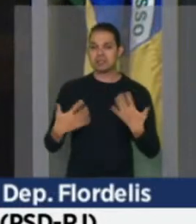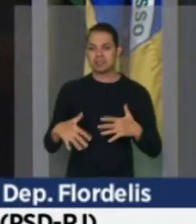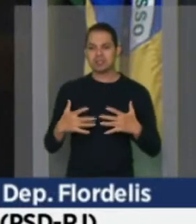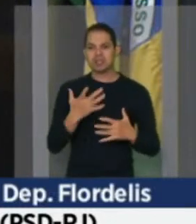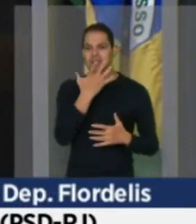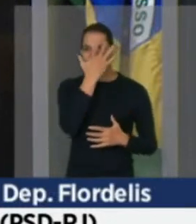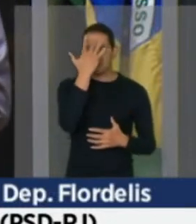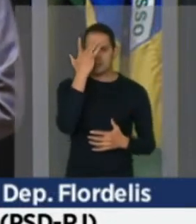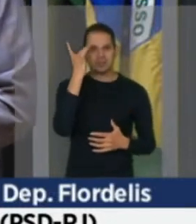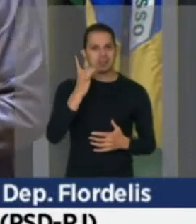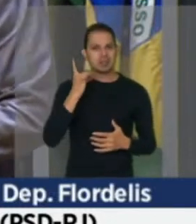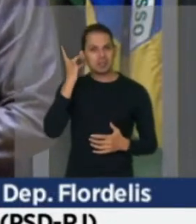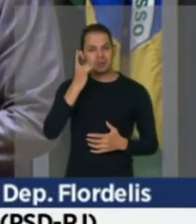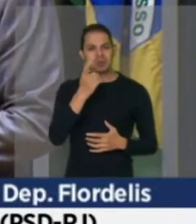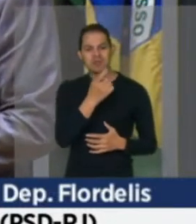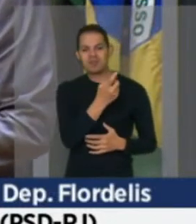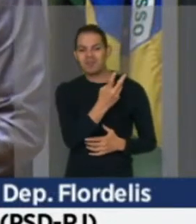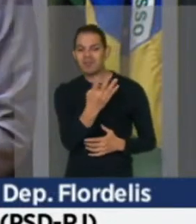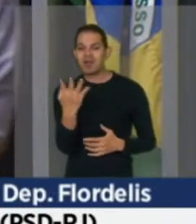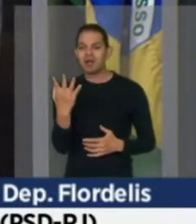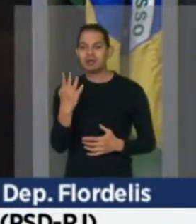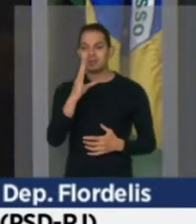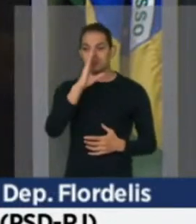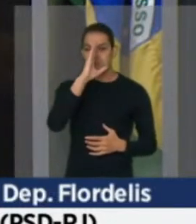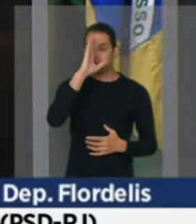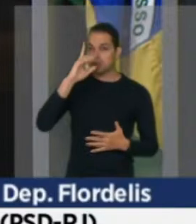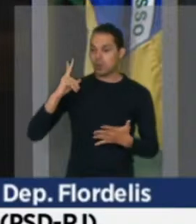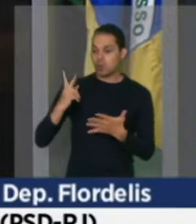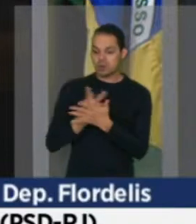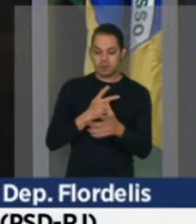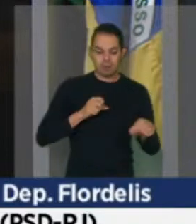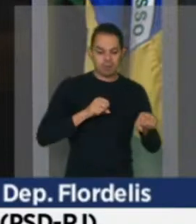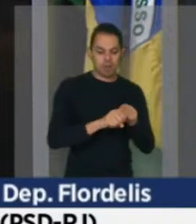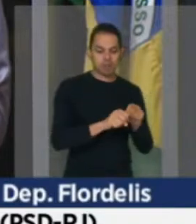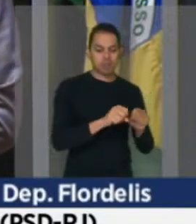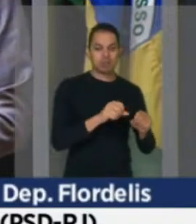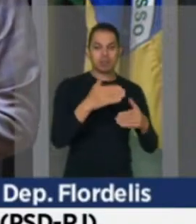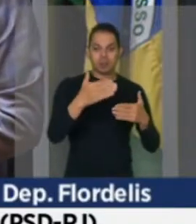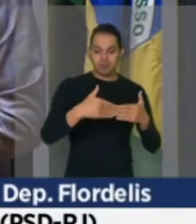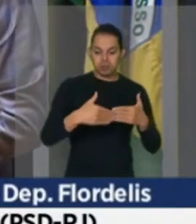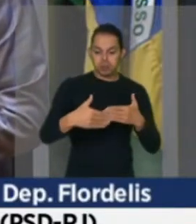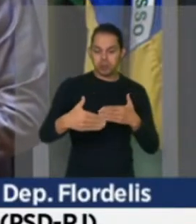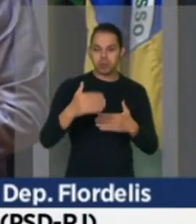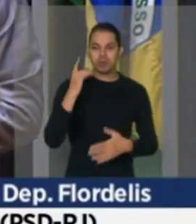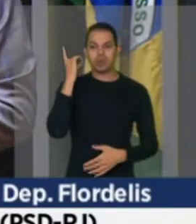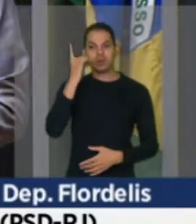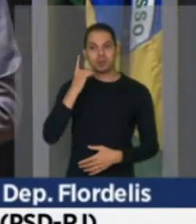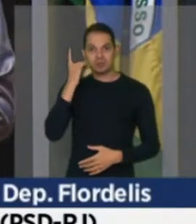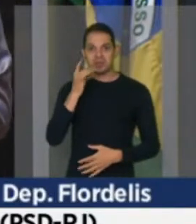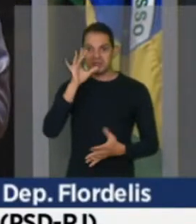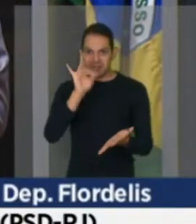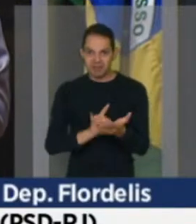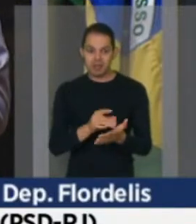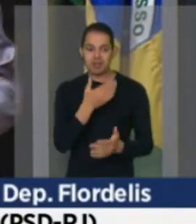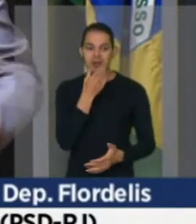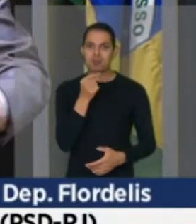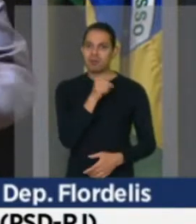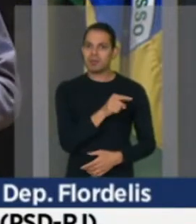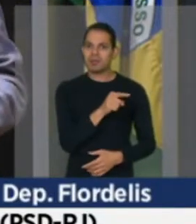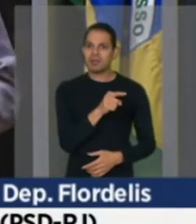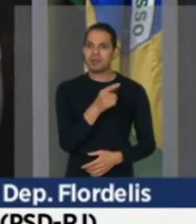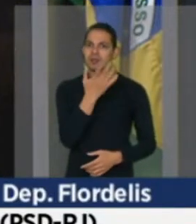deputados e deputadas, principalmente após do fato, falam que o deputado era ele, na verdade. É? Fala